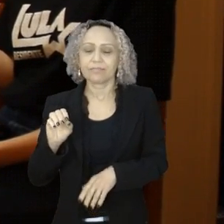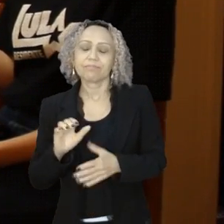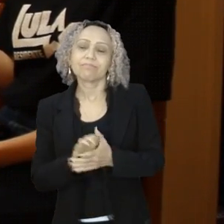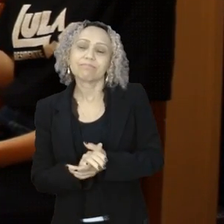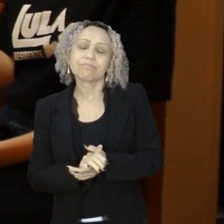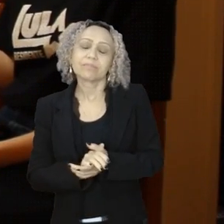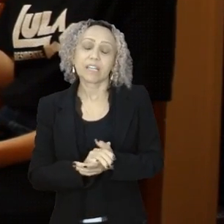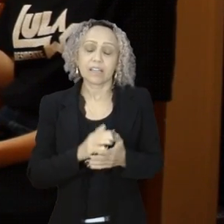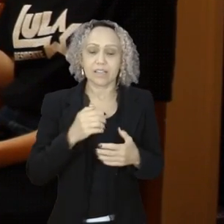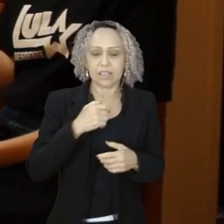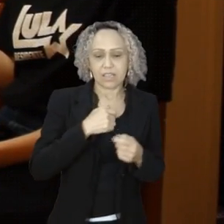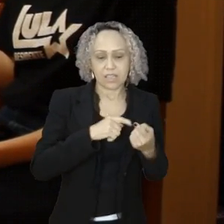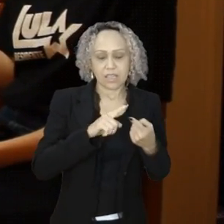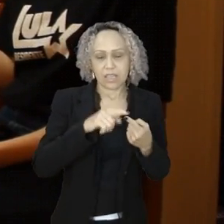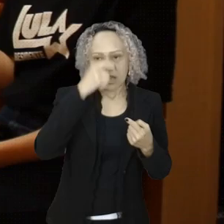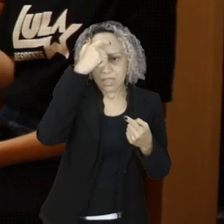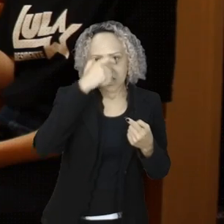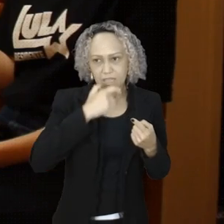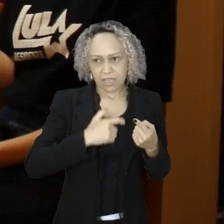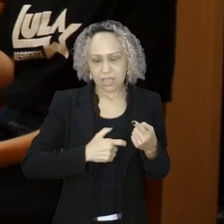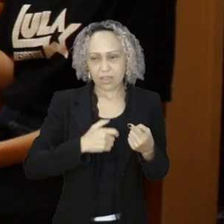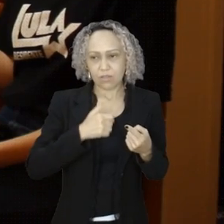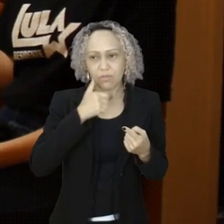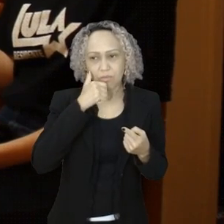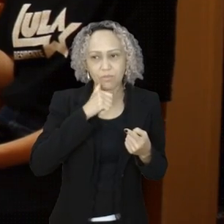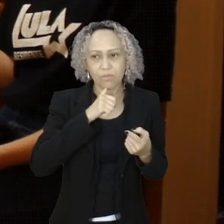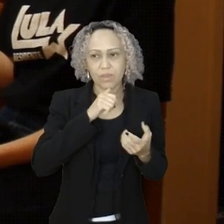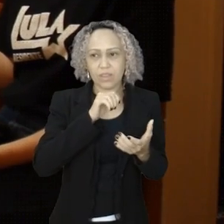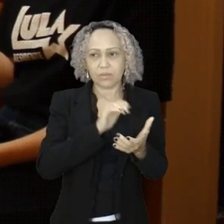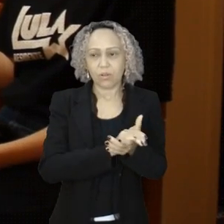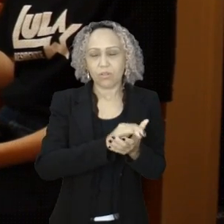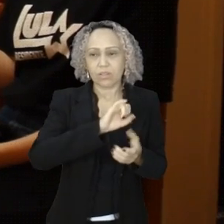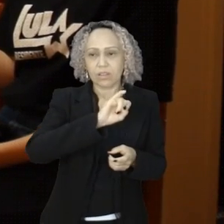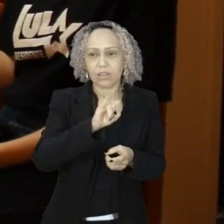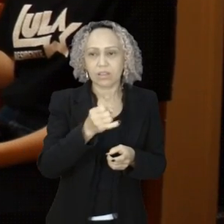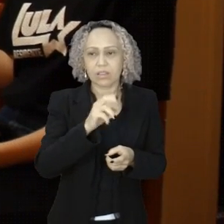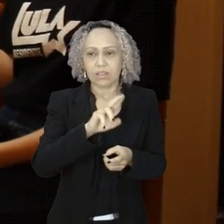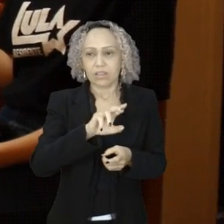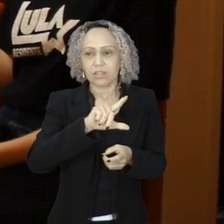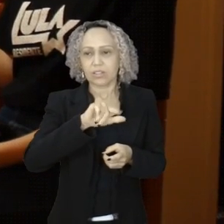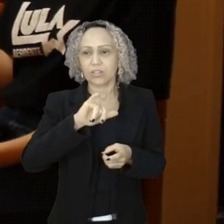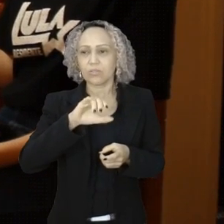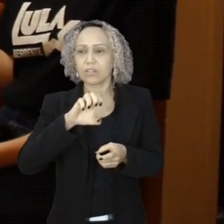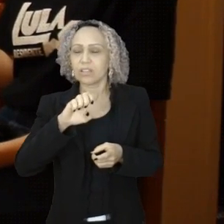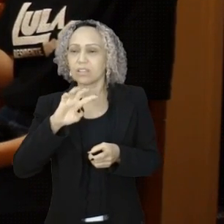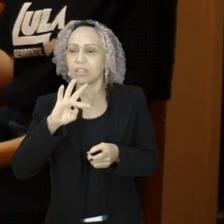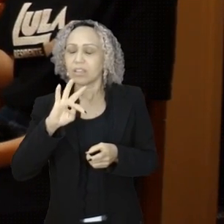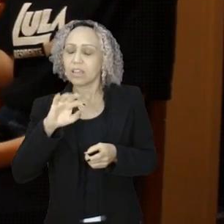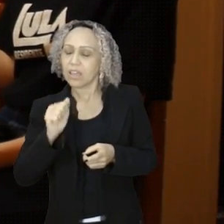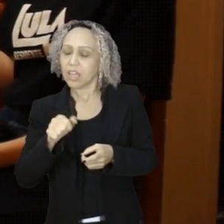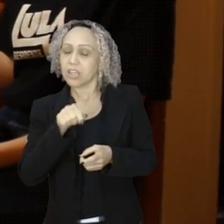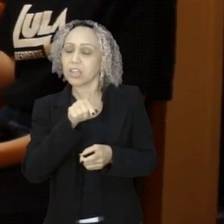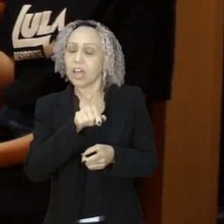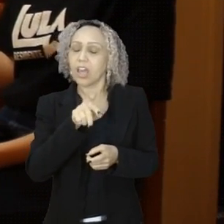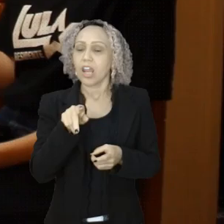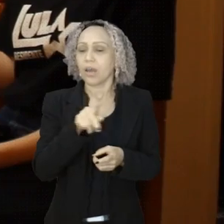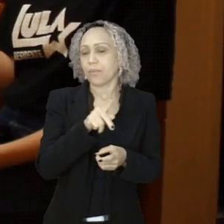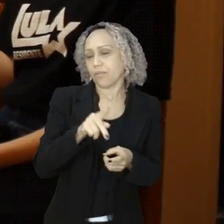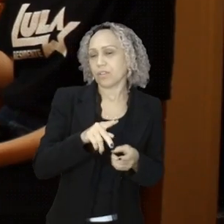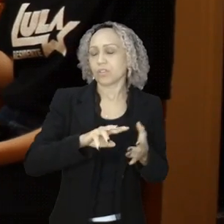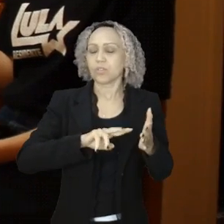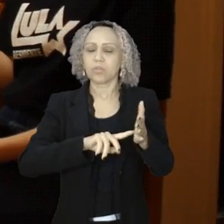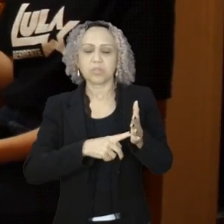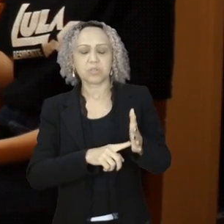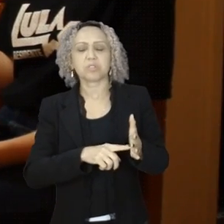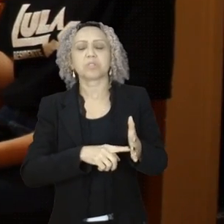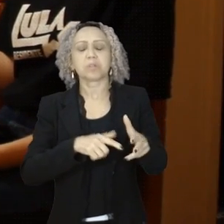e eu, militantes, a Judite, né, militante professora do sindicato dos professores, CEPERS,